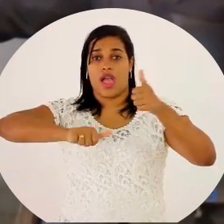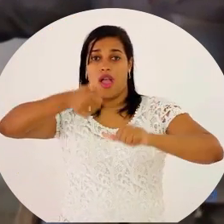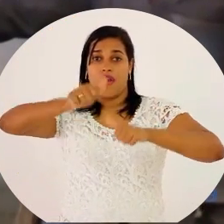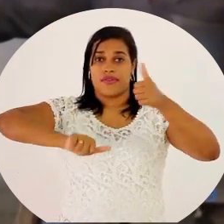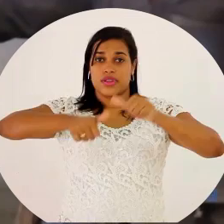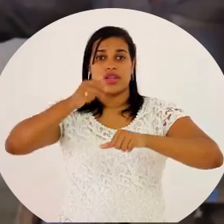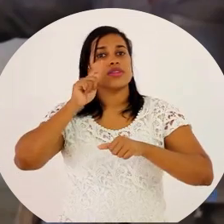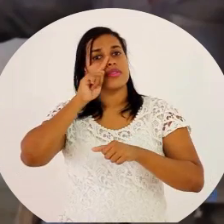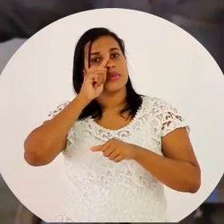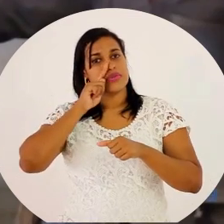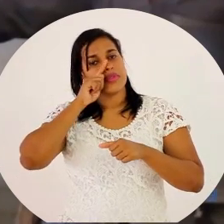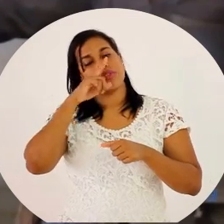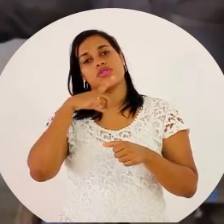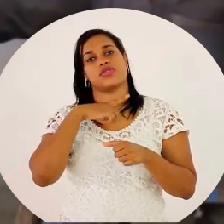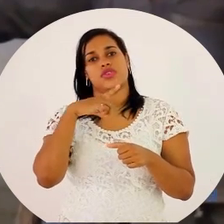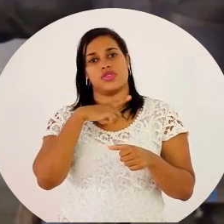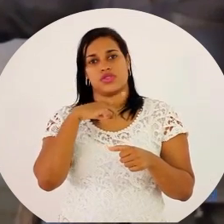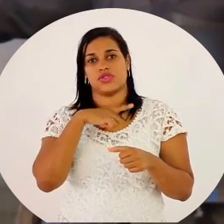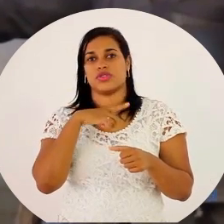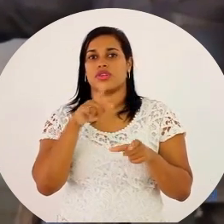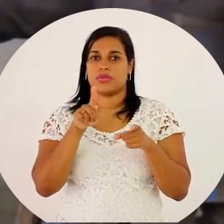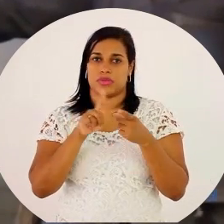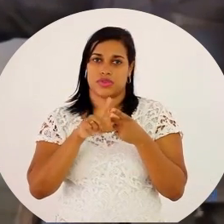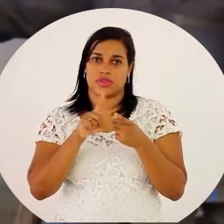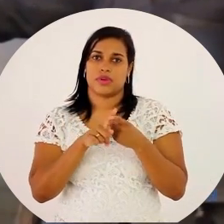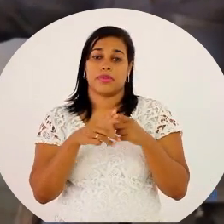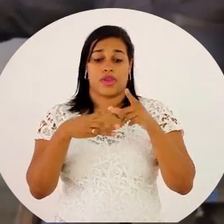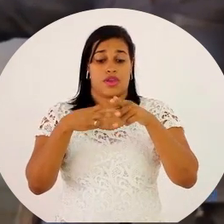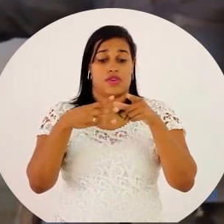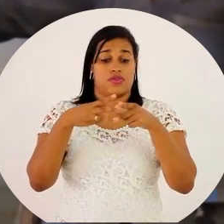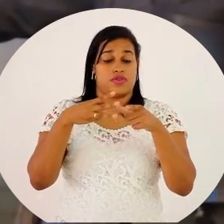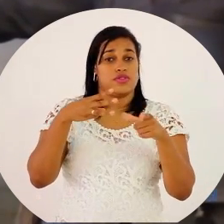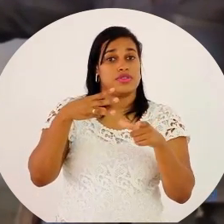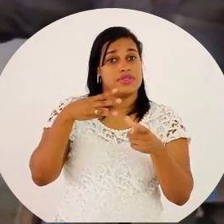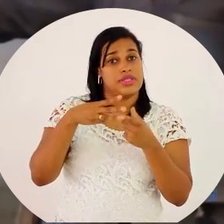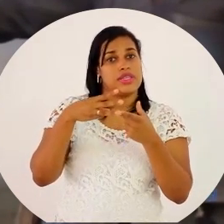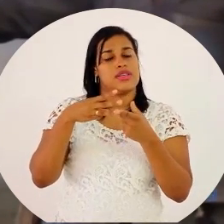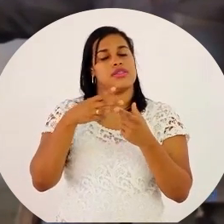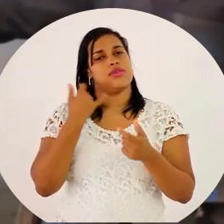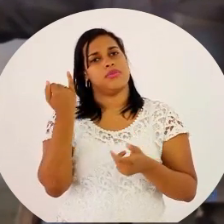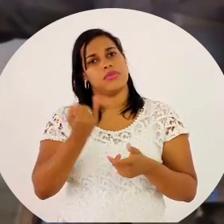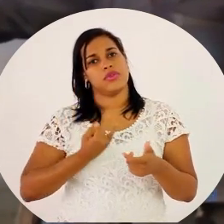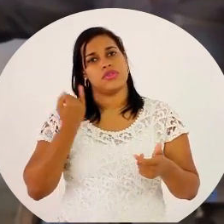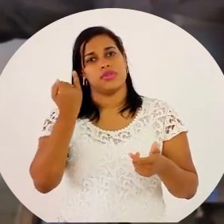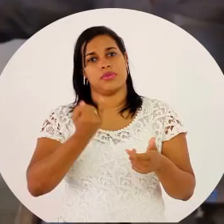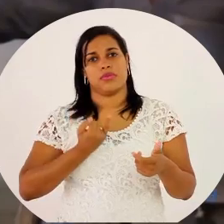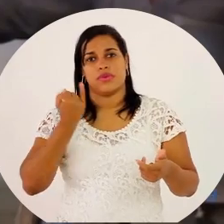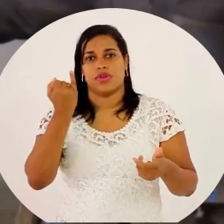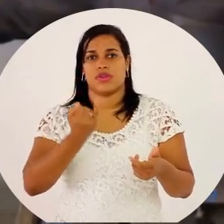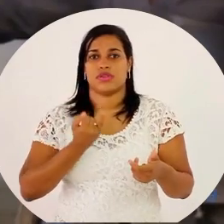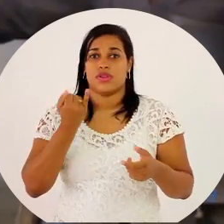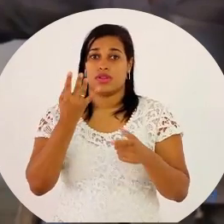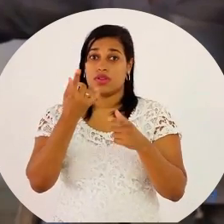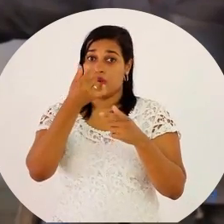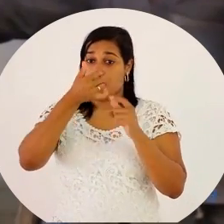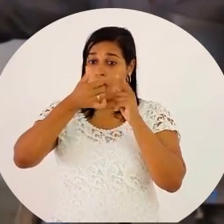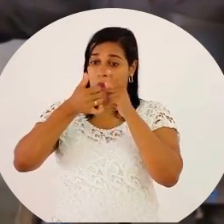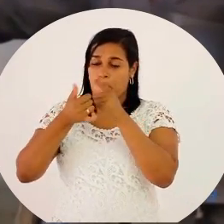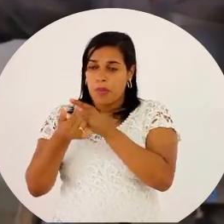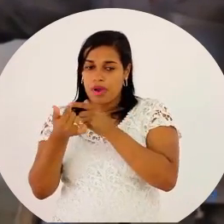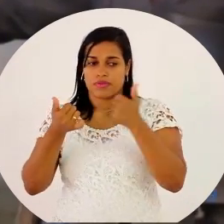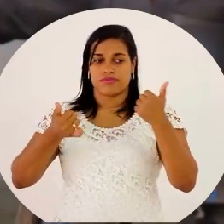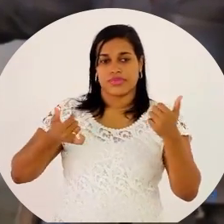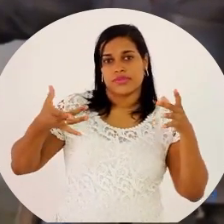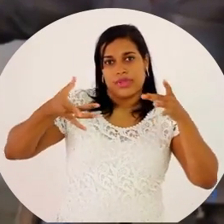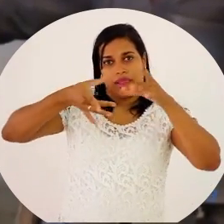avaliação de riscos que nós temos por aí também. Então, as 3 etapas são de fundamental importância e uma vai buscar a outra. Se você